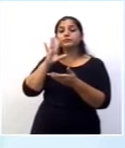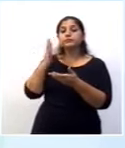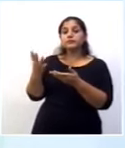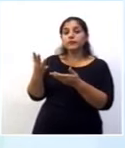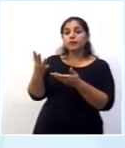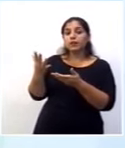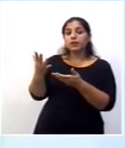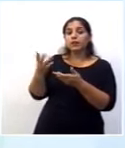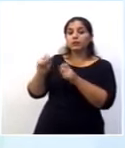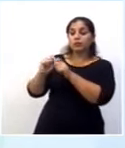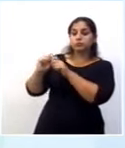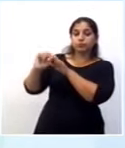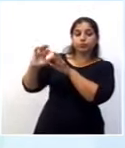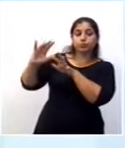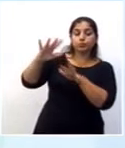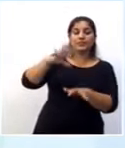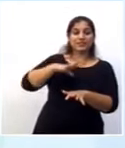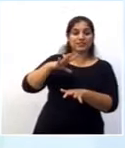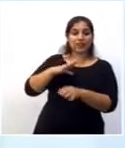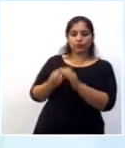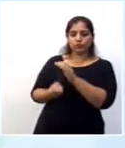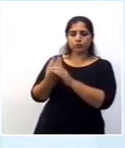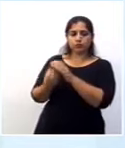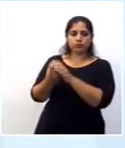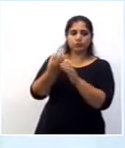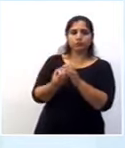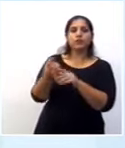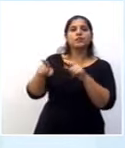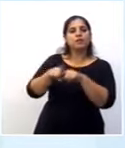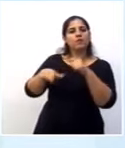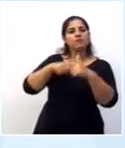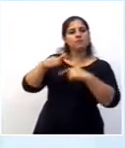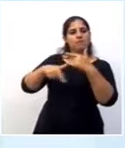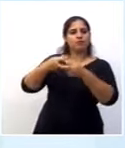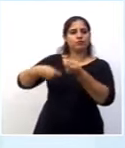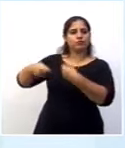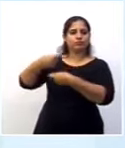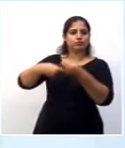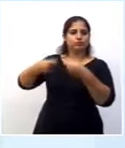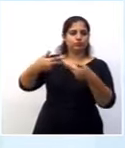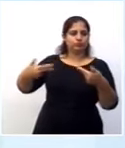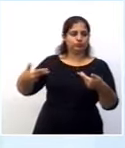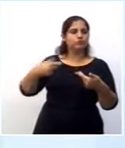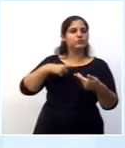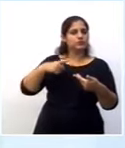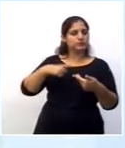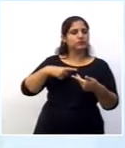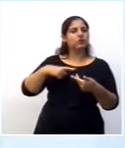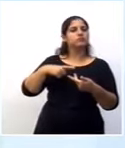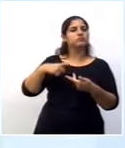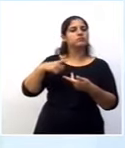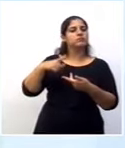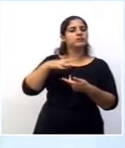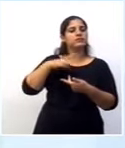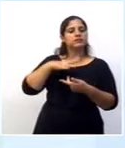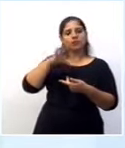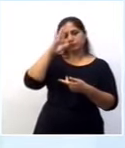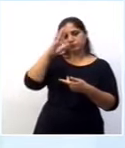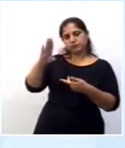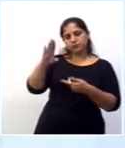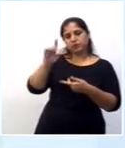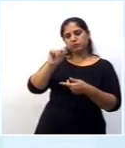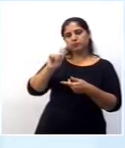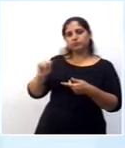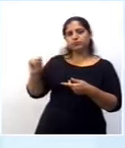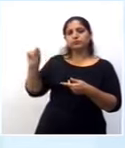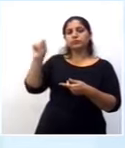um aumento no número de cidades e também de atividades econômicas. Então, aí nós vamos ter algumas cidades de destaque nesse